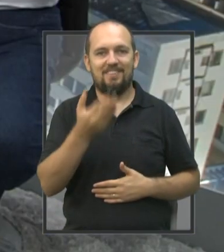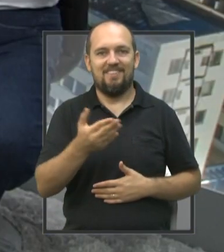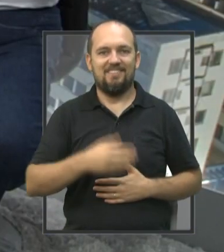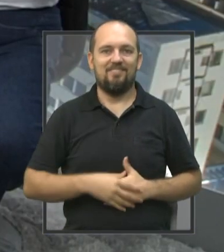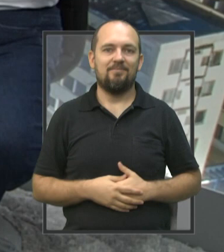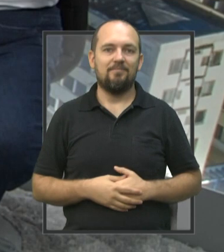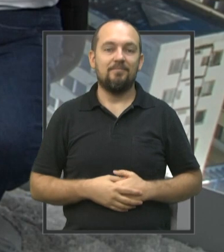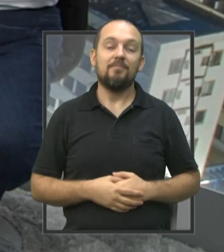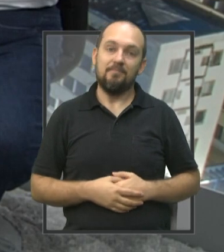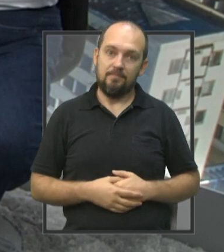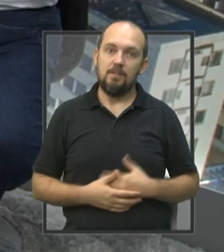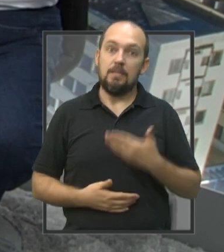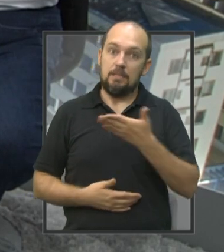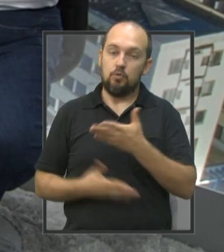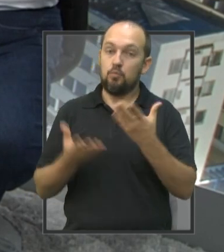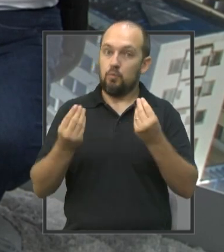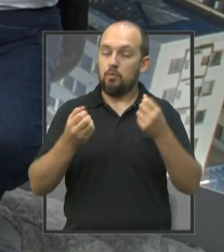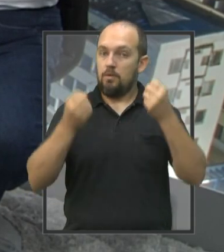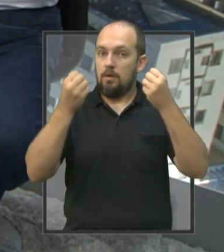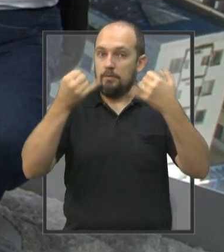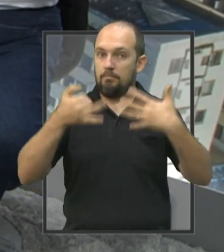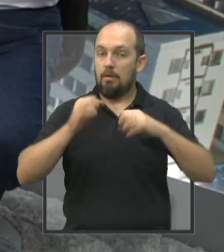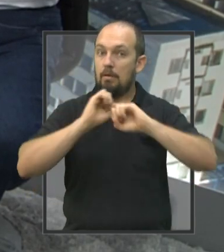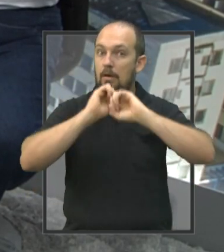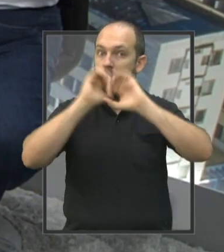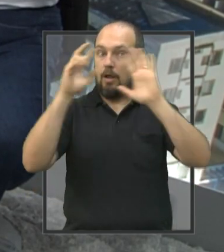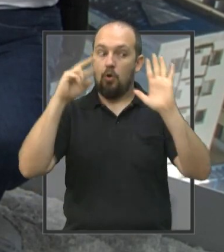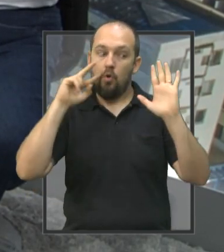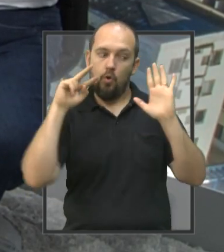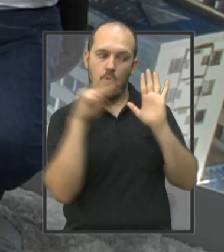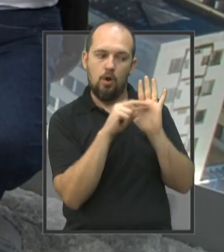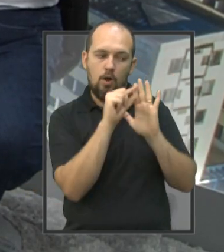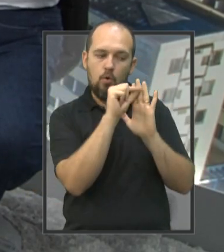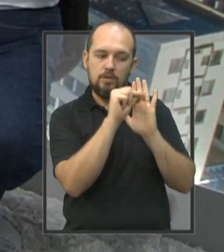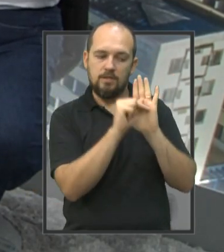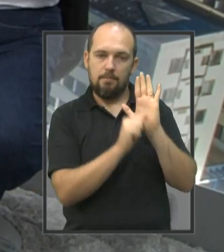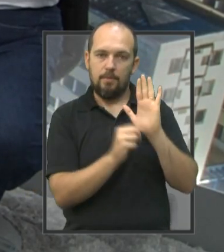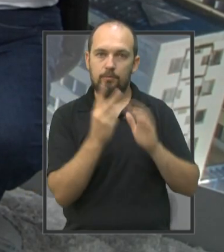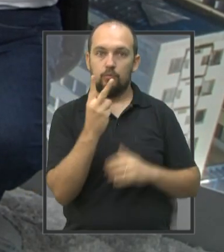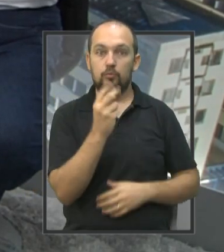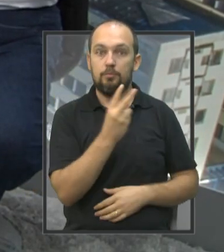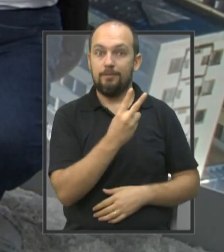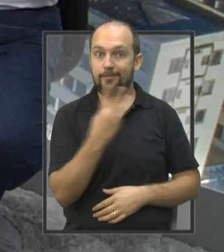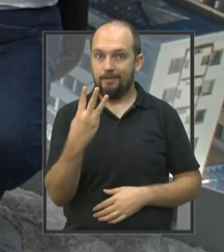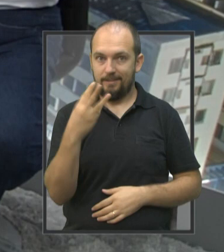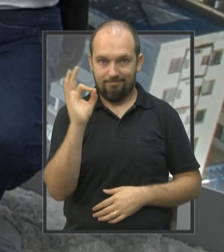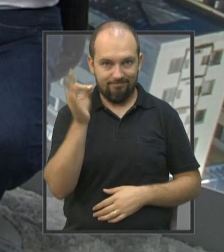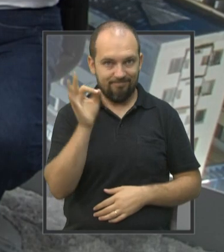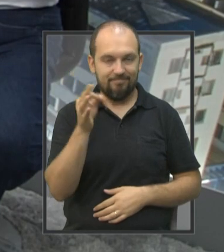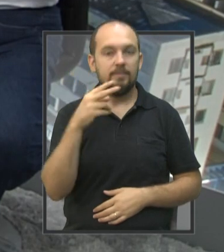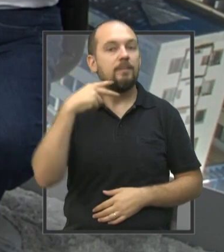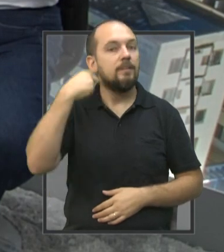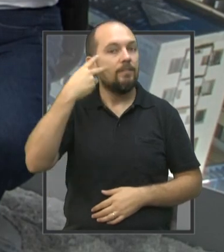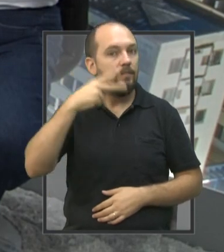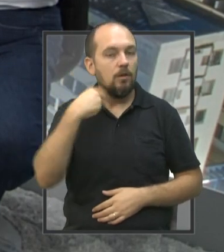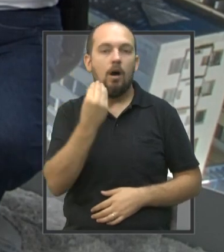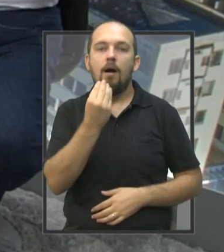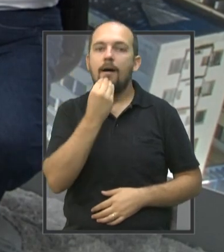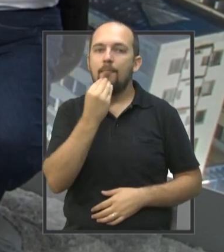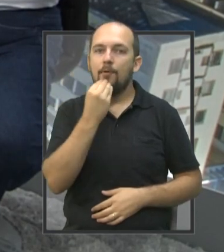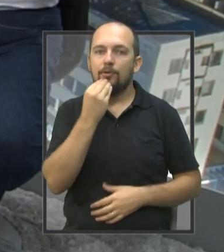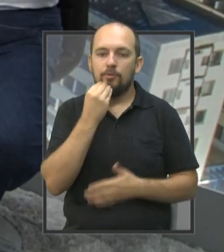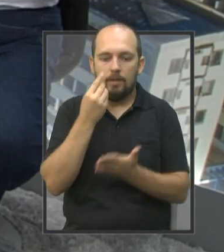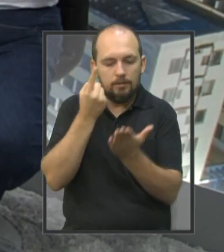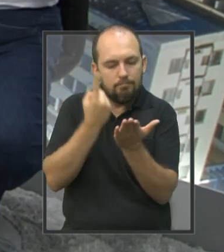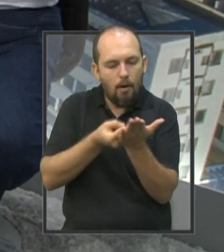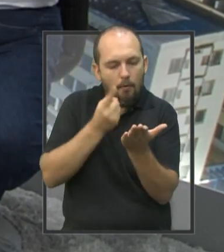É, isso fica muito claro quando a gente olha para o orçamento de 2023, né, doutor Segura? Os vereadores tiveram a oportunidade de reservar aí um